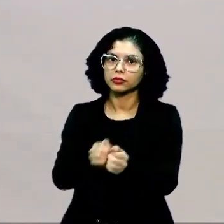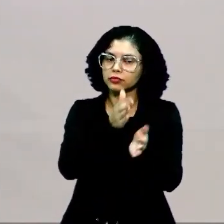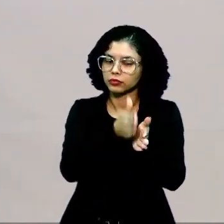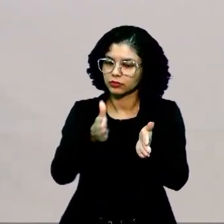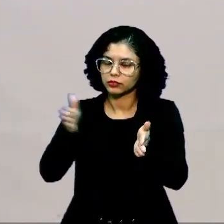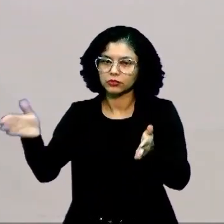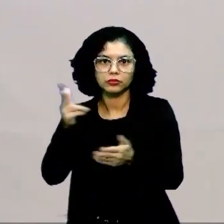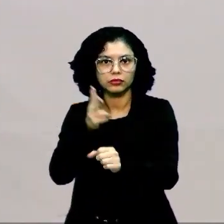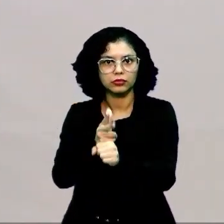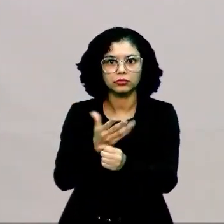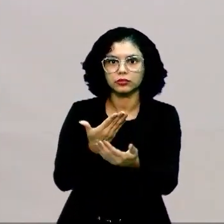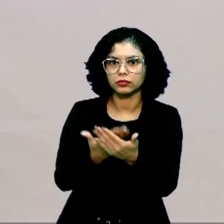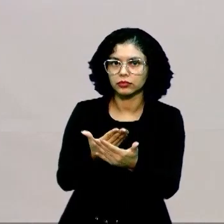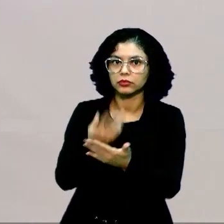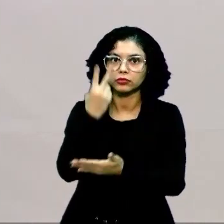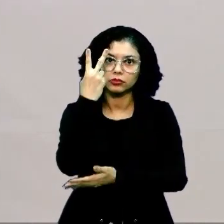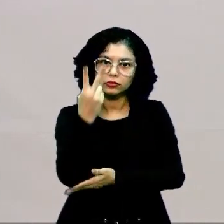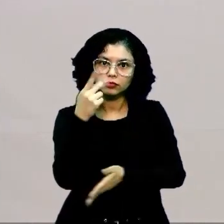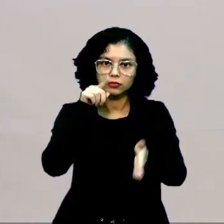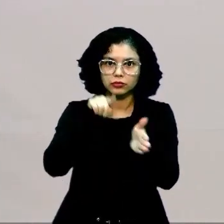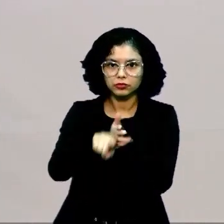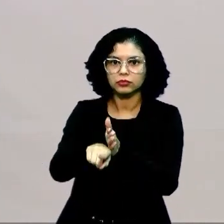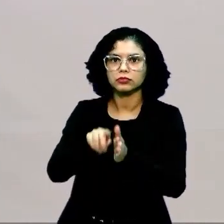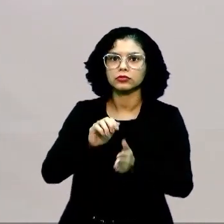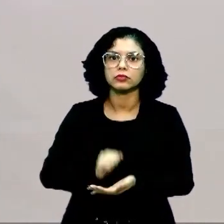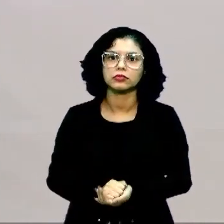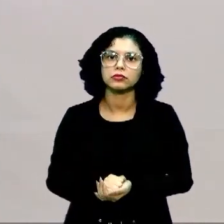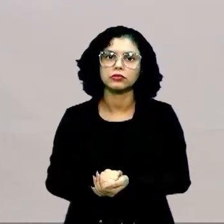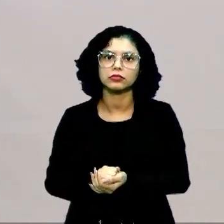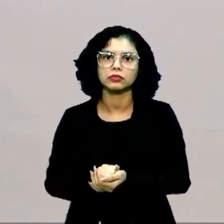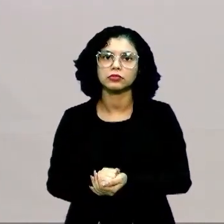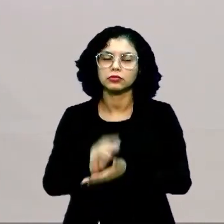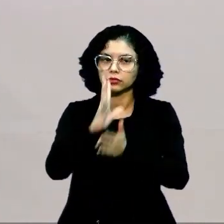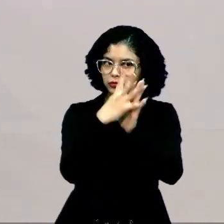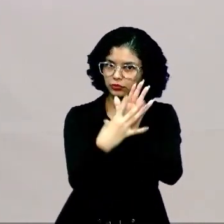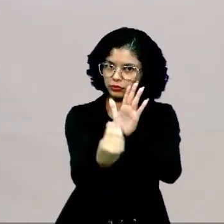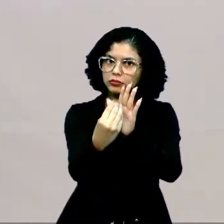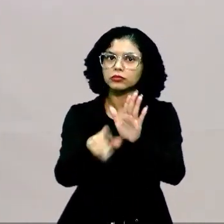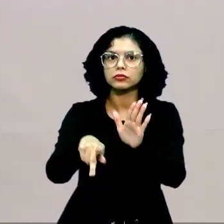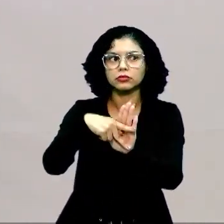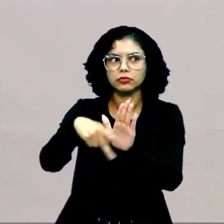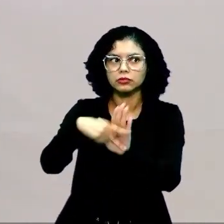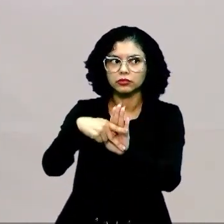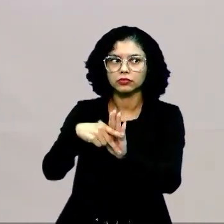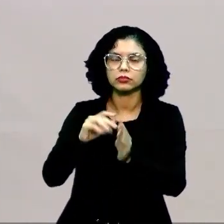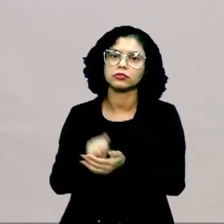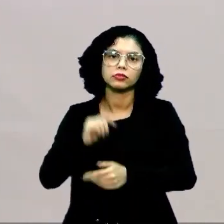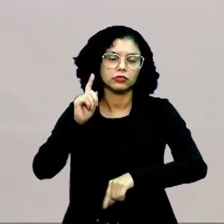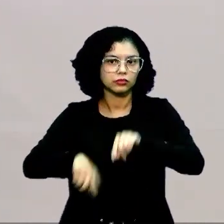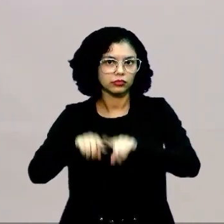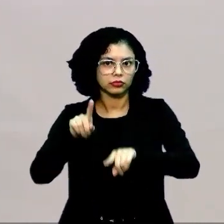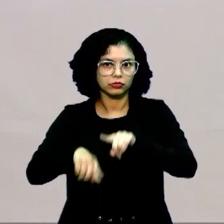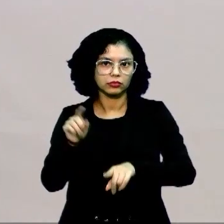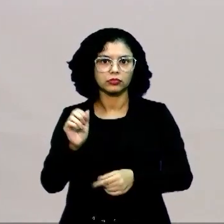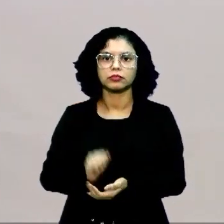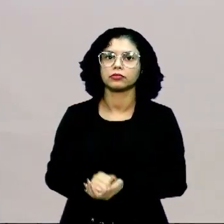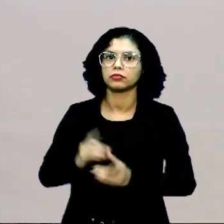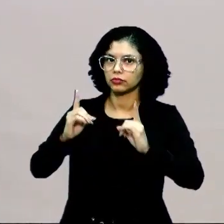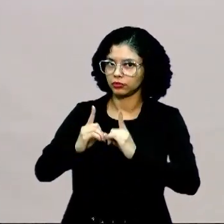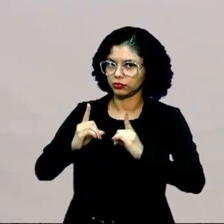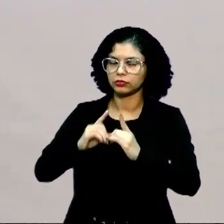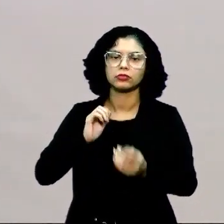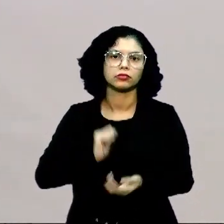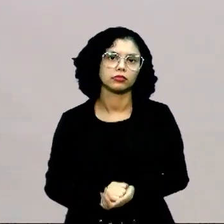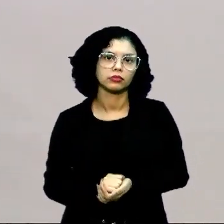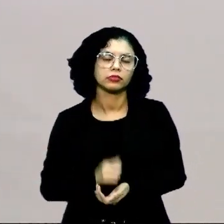dessa videoaula duas questões que são retiradas justamente desse material didático. E